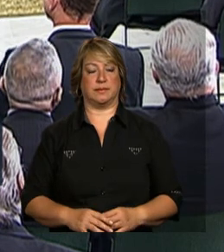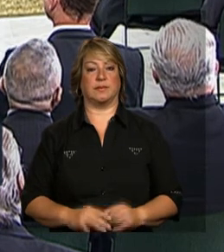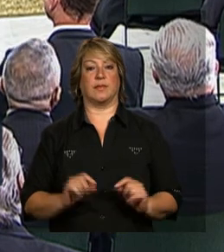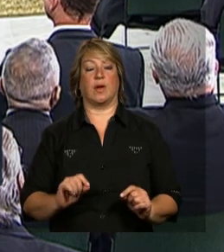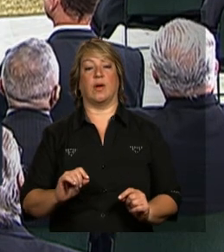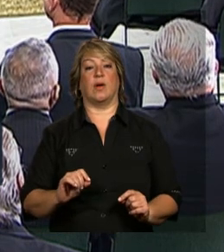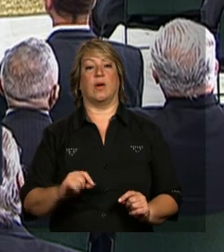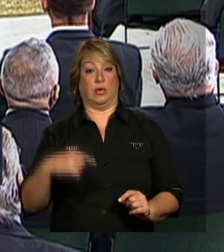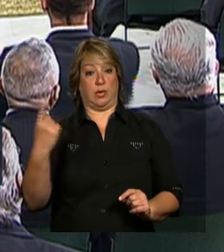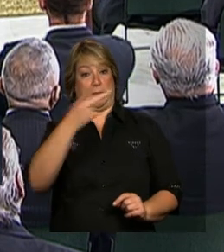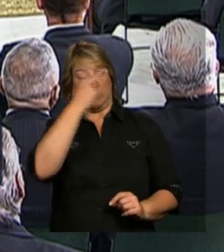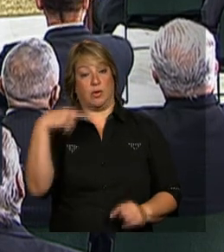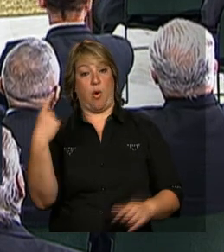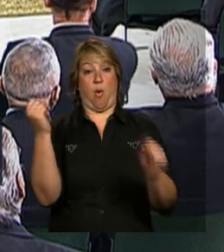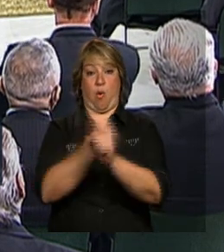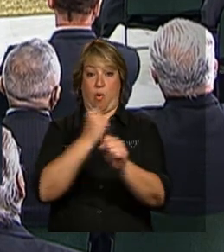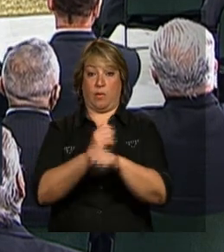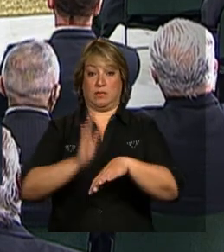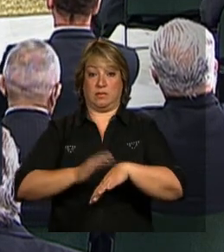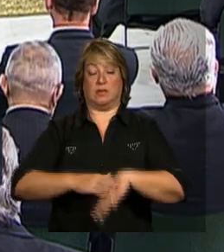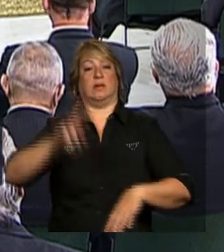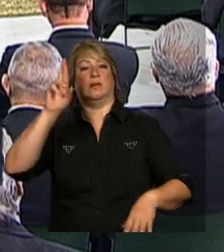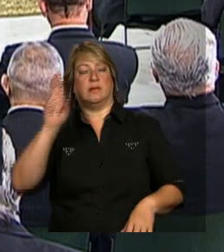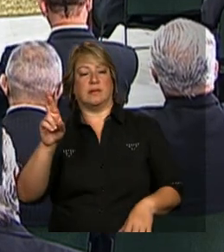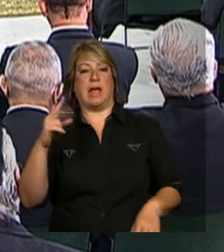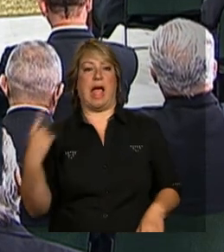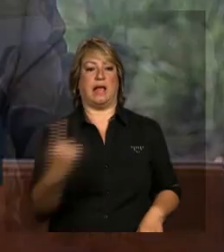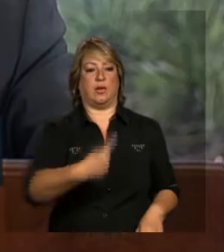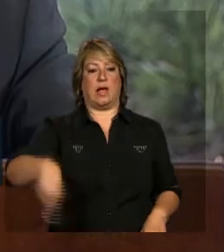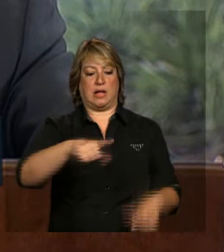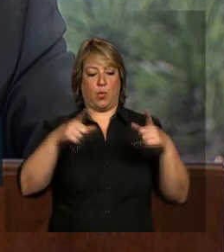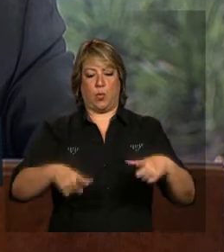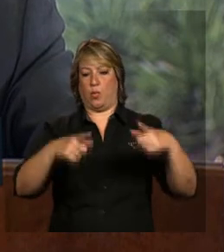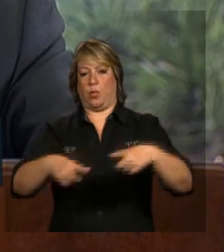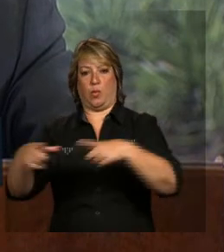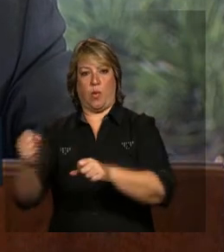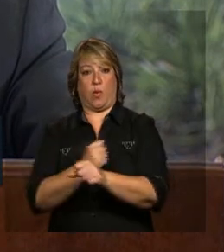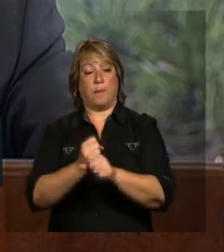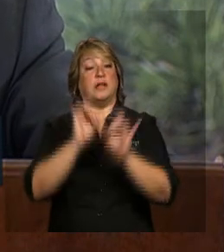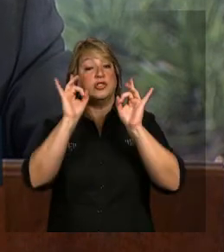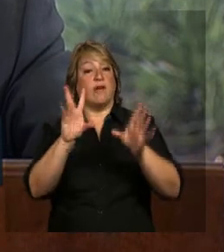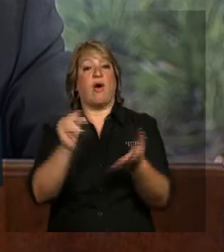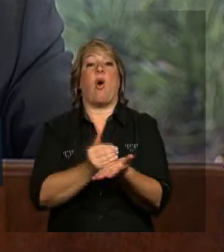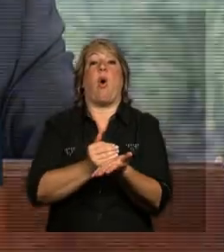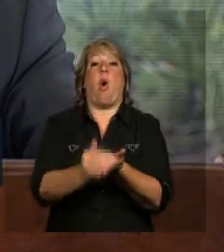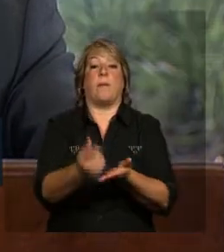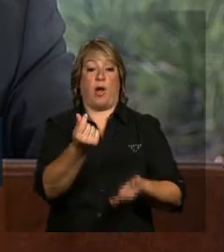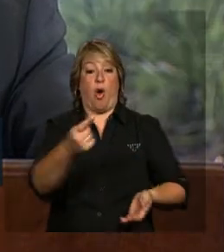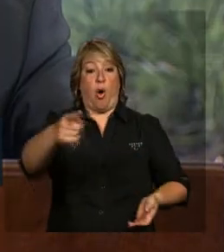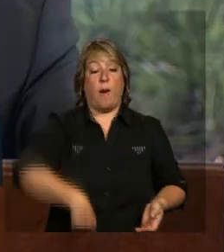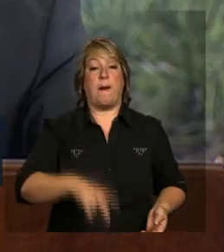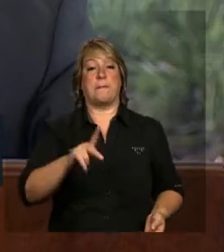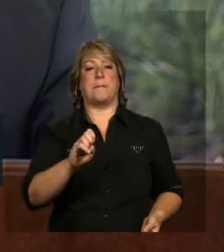os concessionários que se responsabilizarem por cada um desses trechos somente começaram a